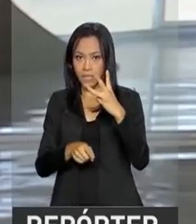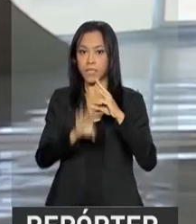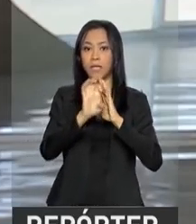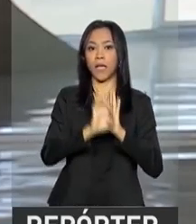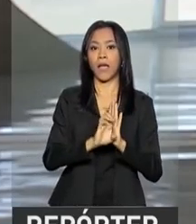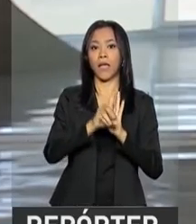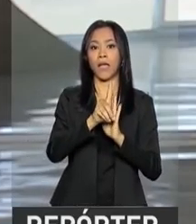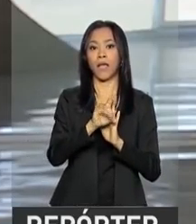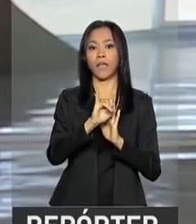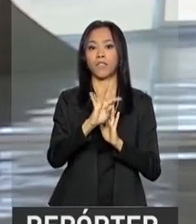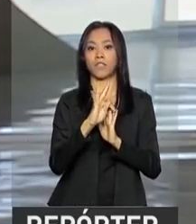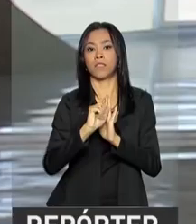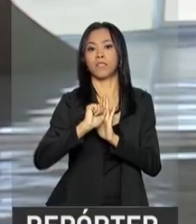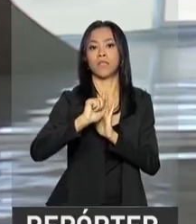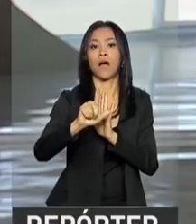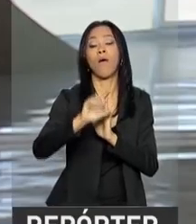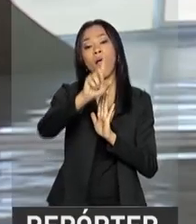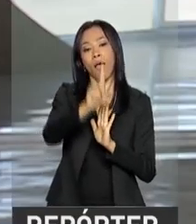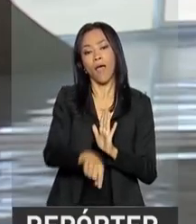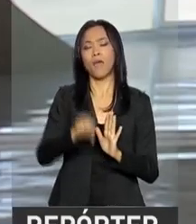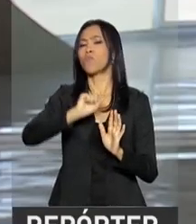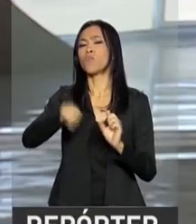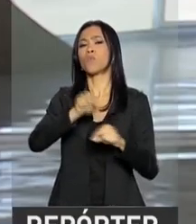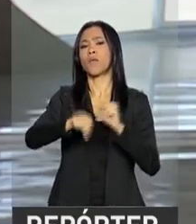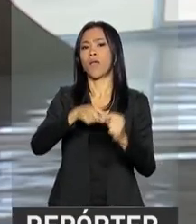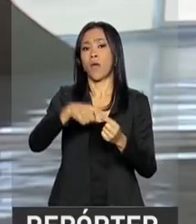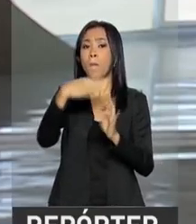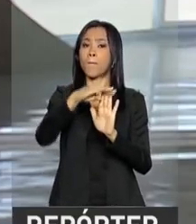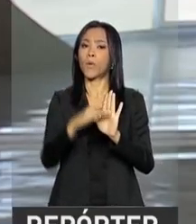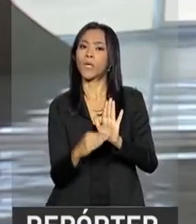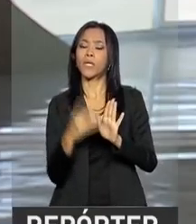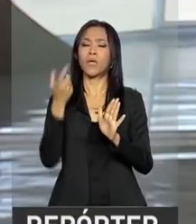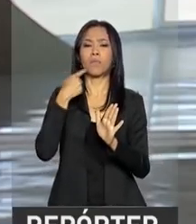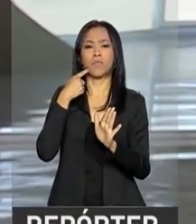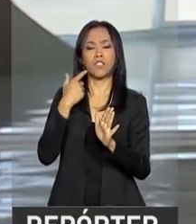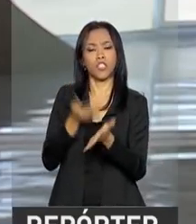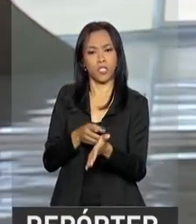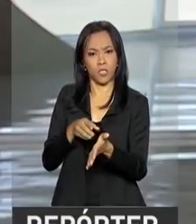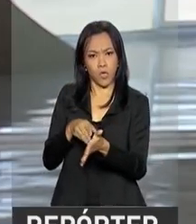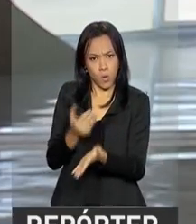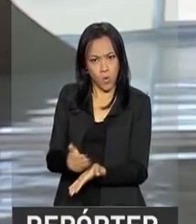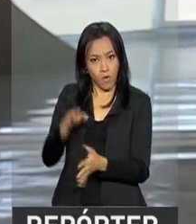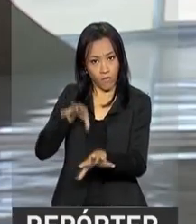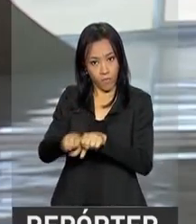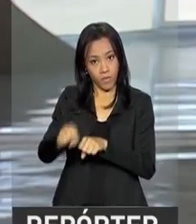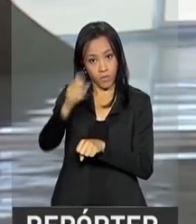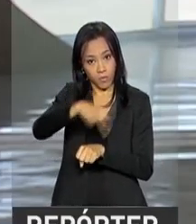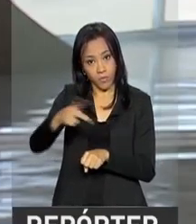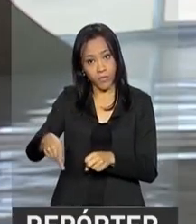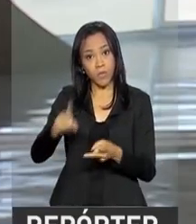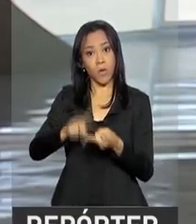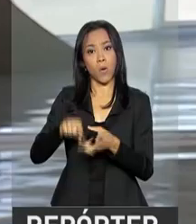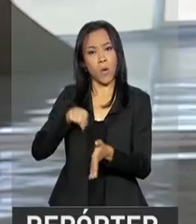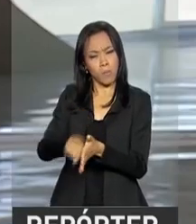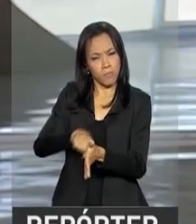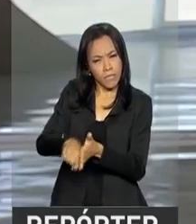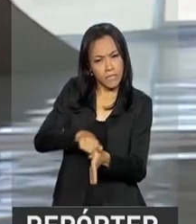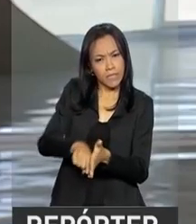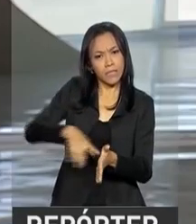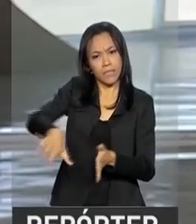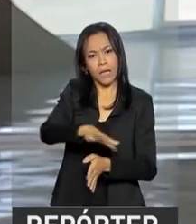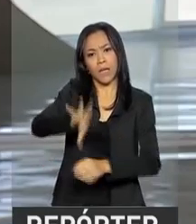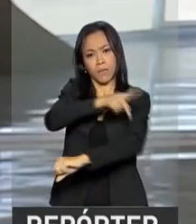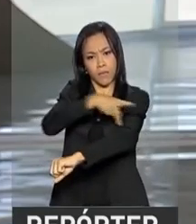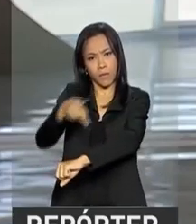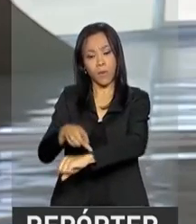correspondem ao programa institucional de bolsas de iniciação à docência vencia ao programa de residência pedagógica